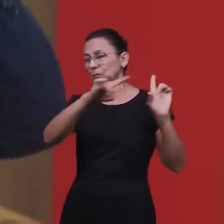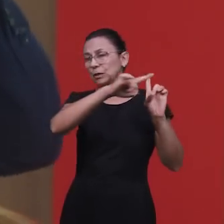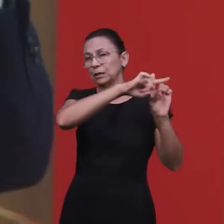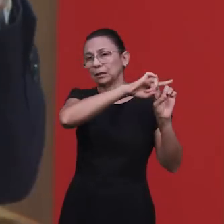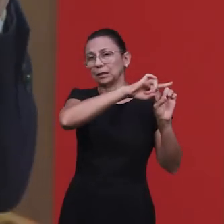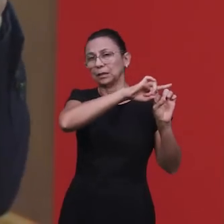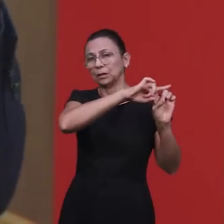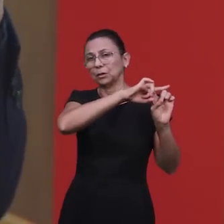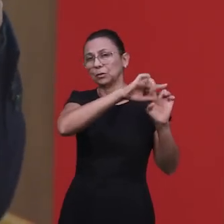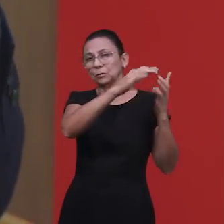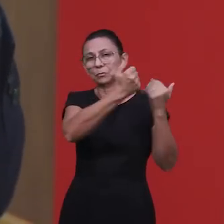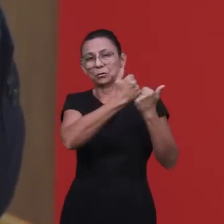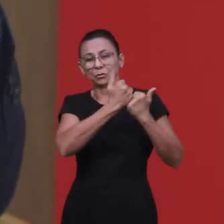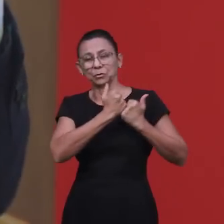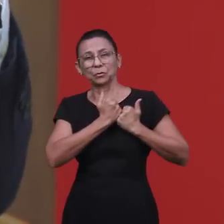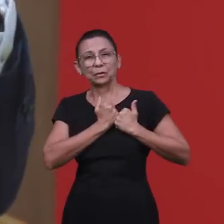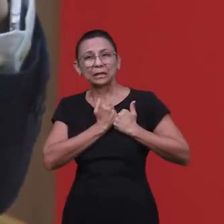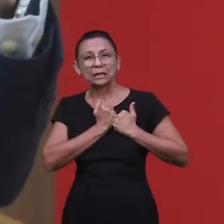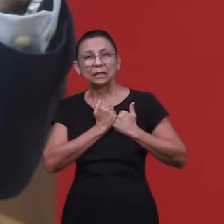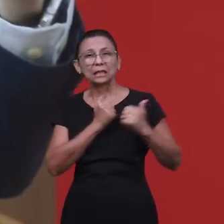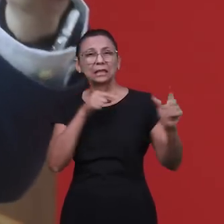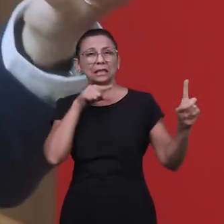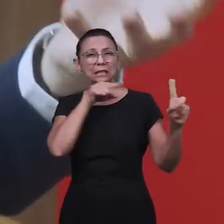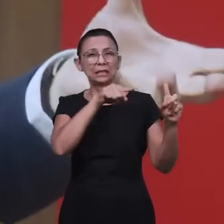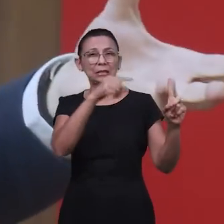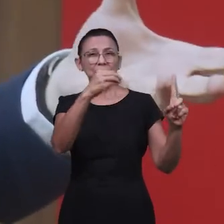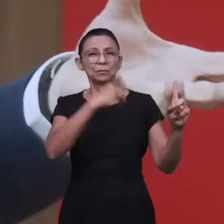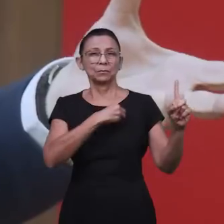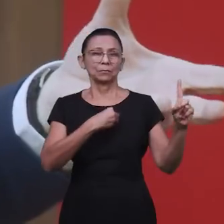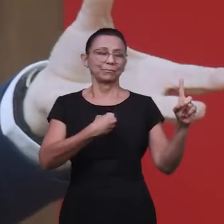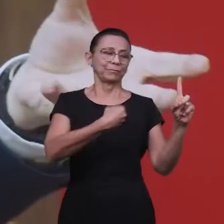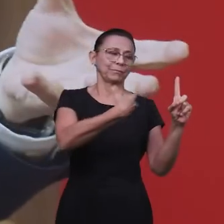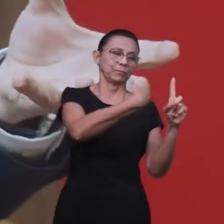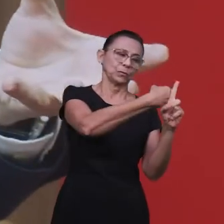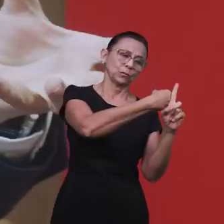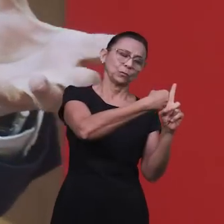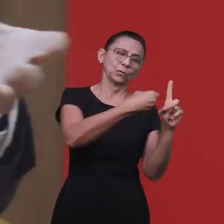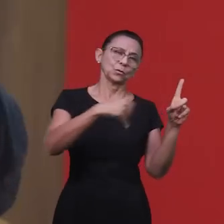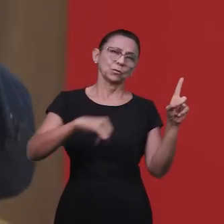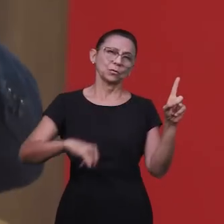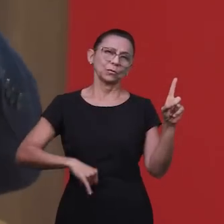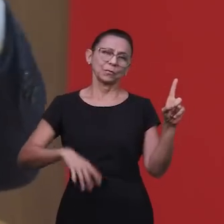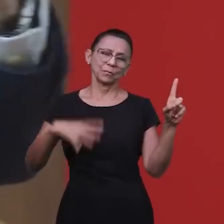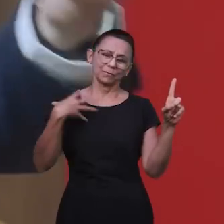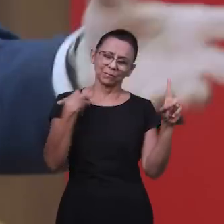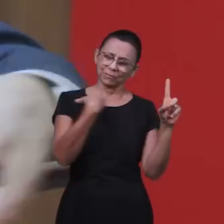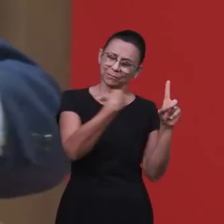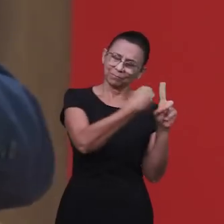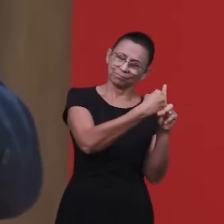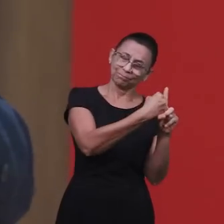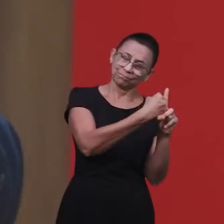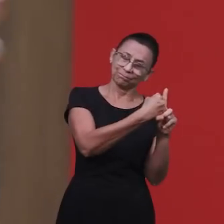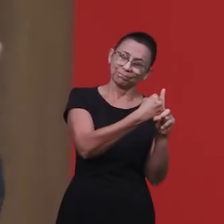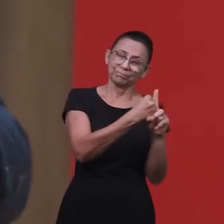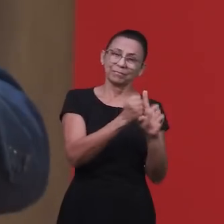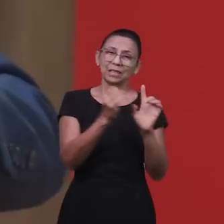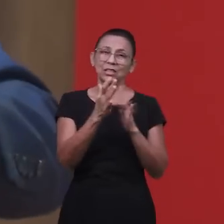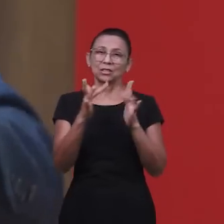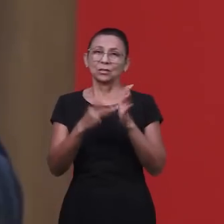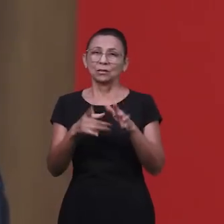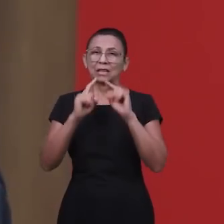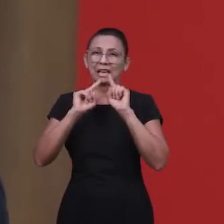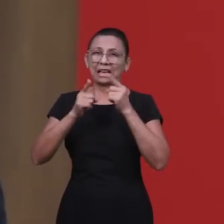nossas transgressões. Como uma ovelha muda, ele foi sacrificado, ou seja, é